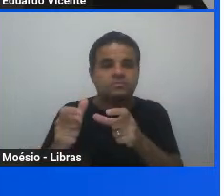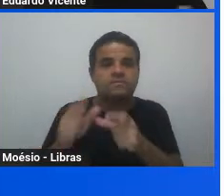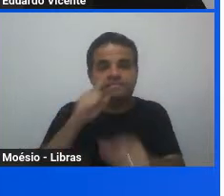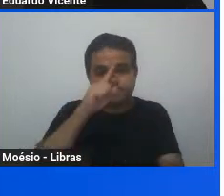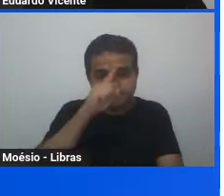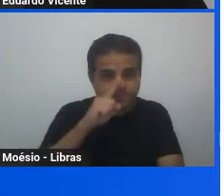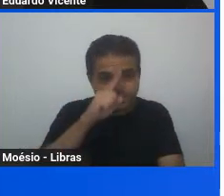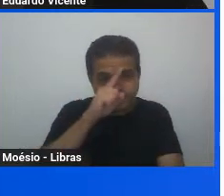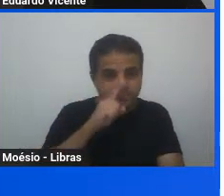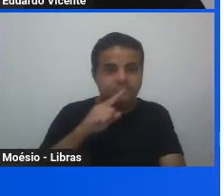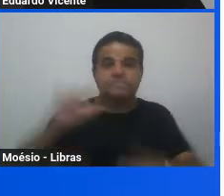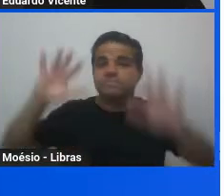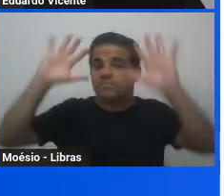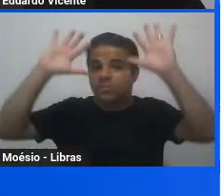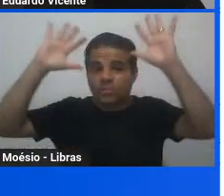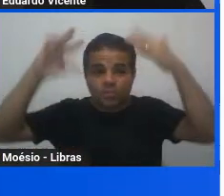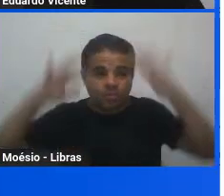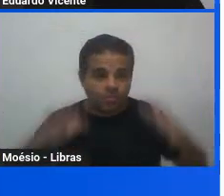um desabamento?